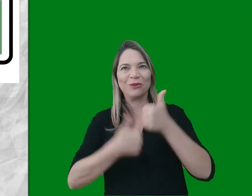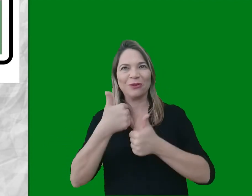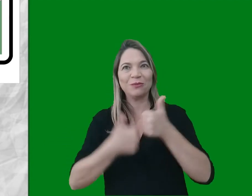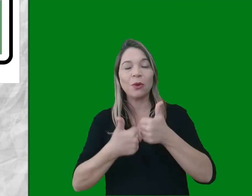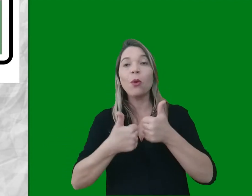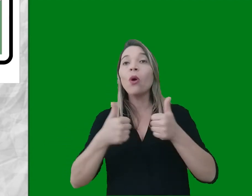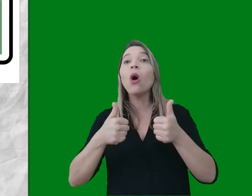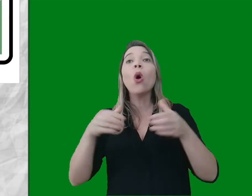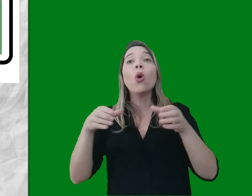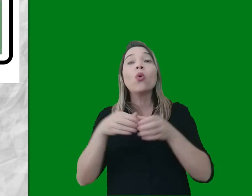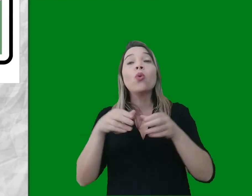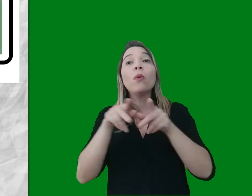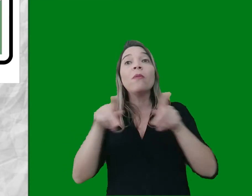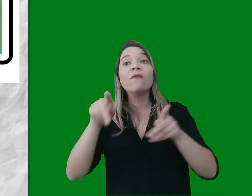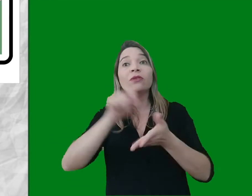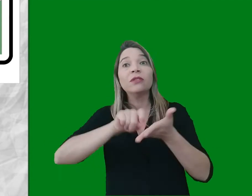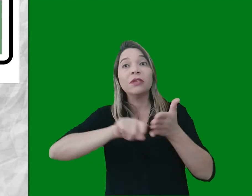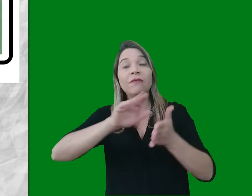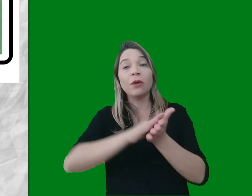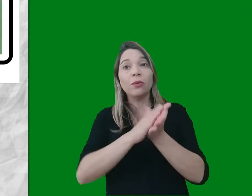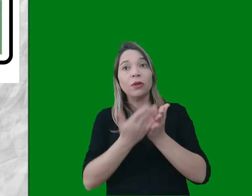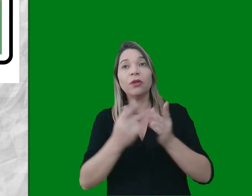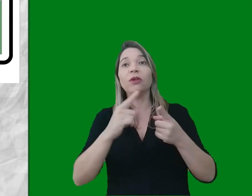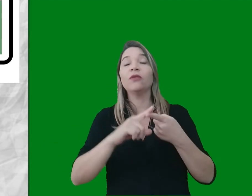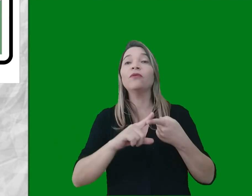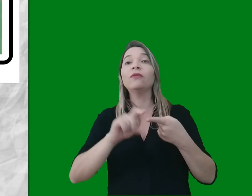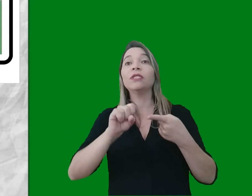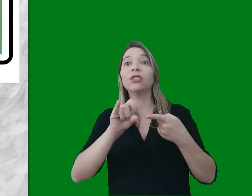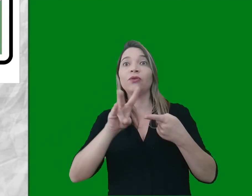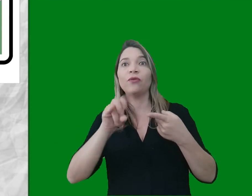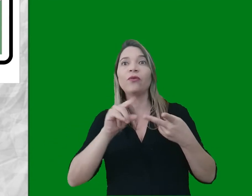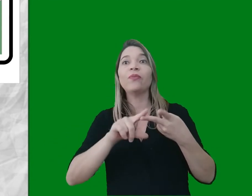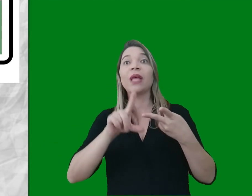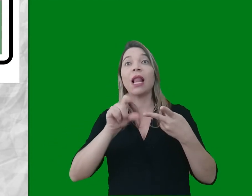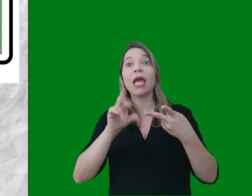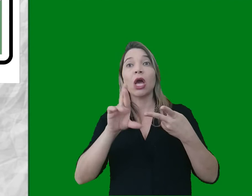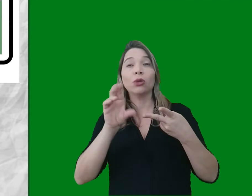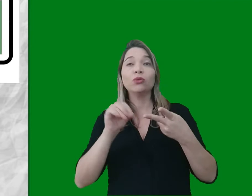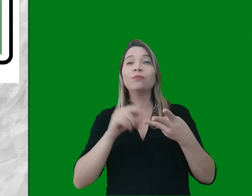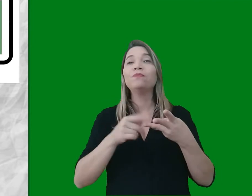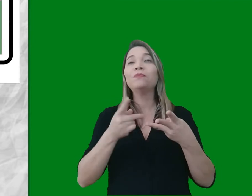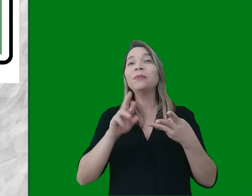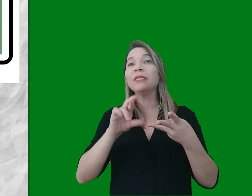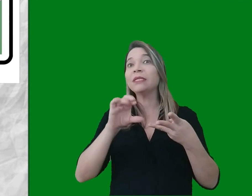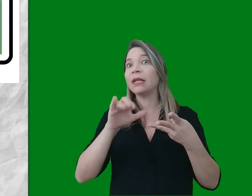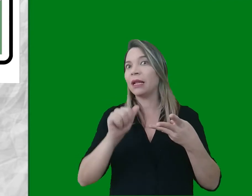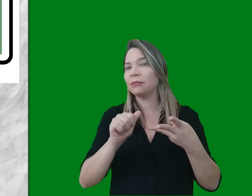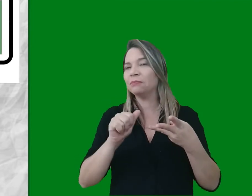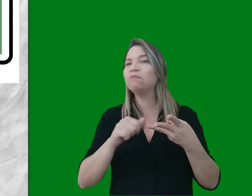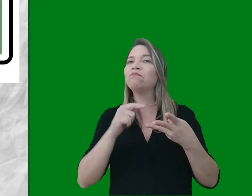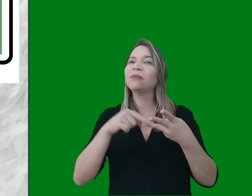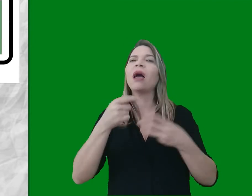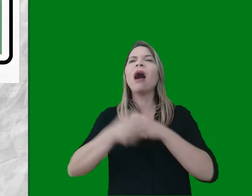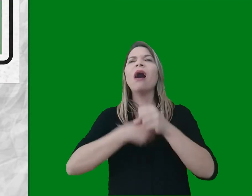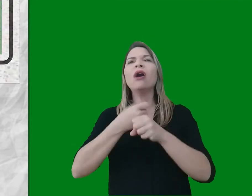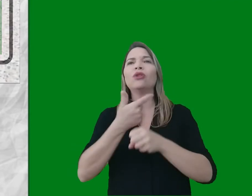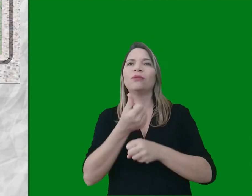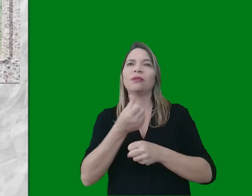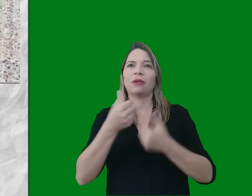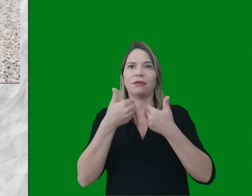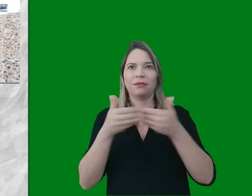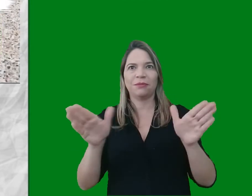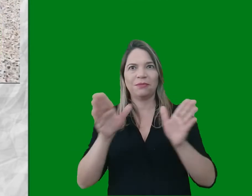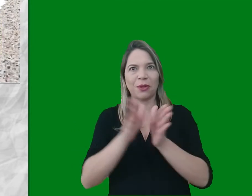pelos professores Silvio Ricardo da Silva, Leandro Batista Cordeiro e Priscila Augusta Ferreira Campos, no ano de